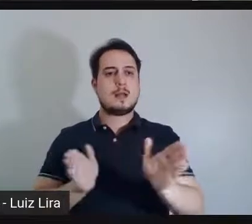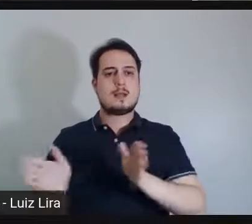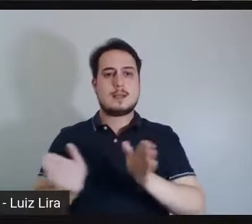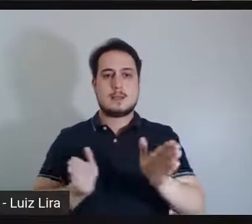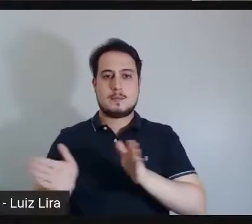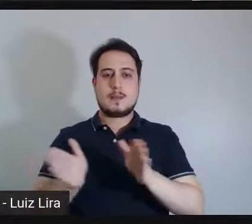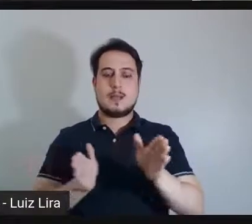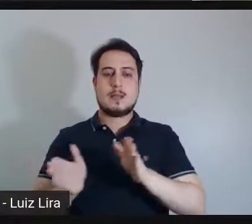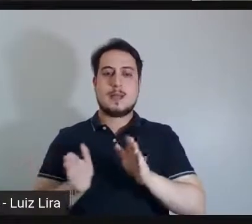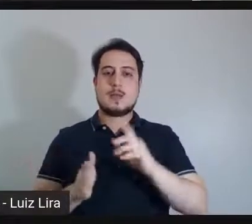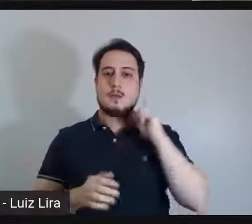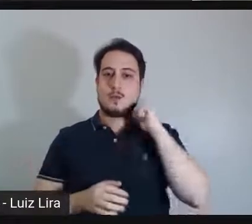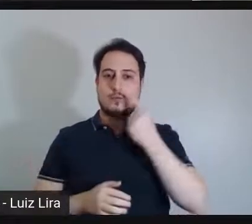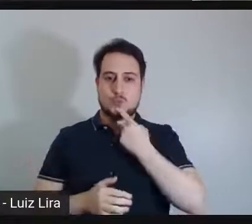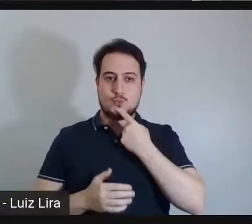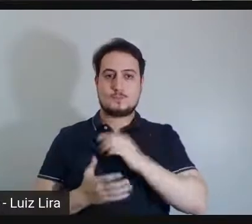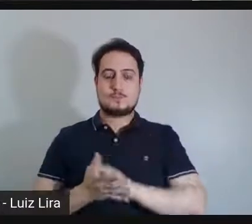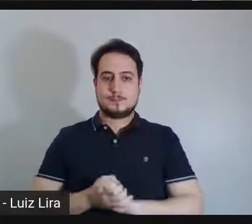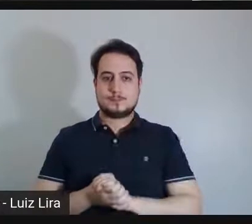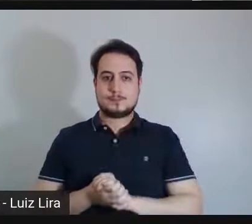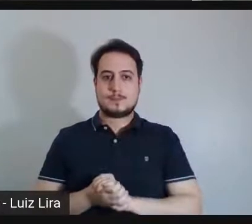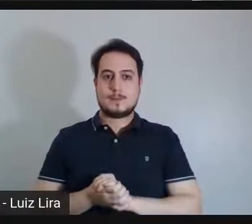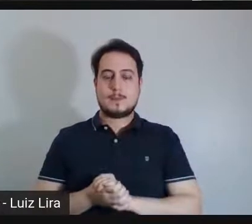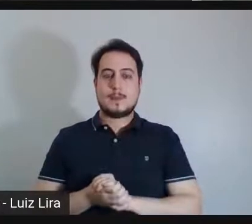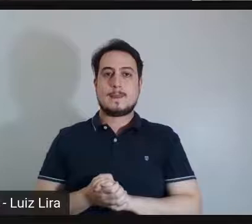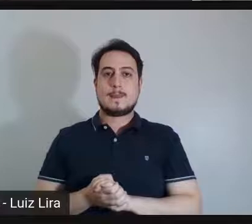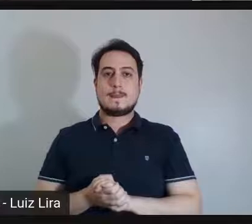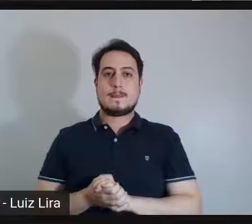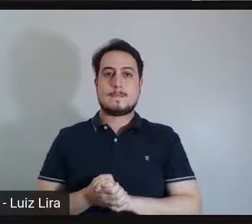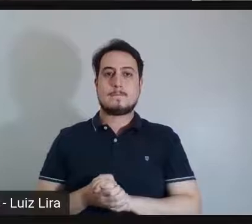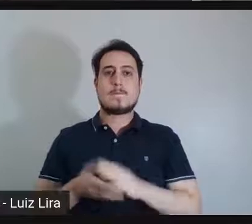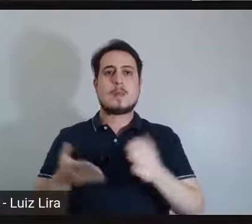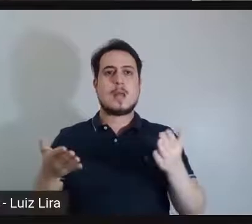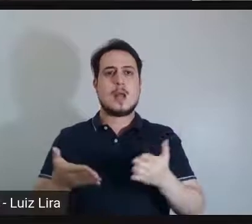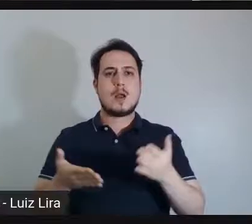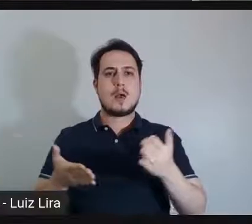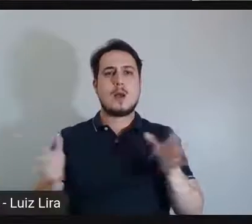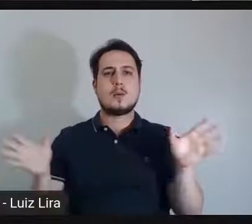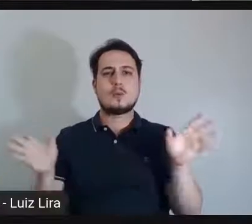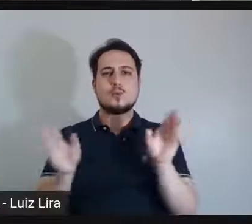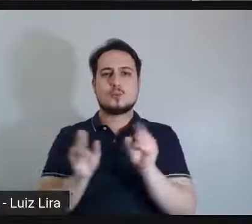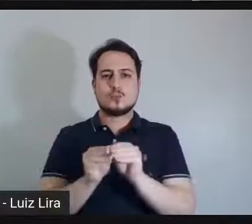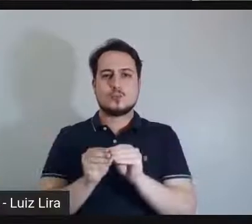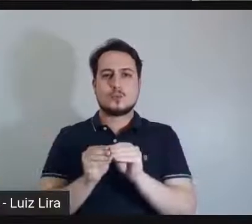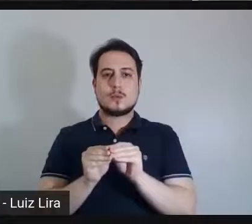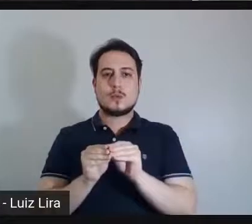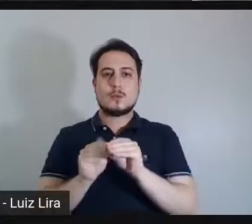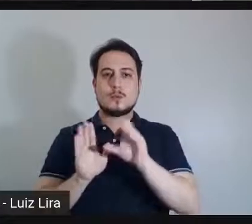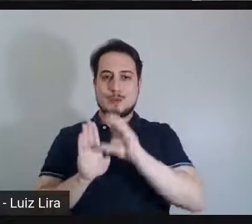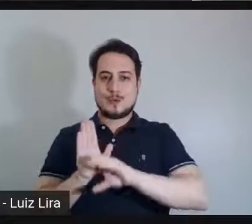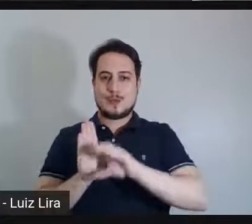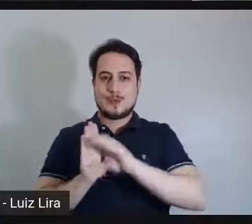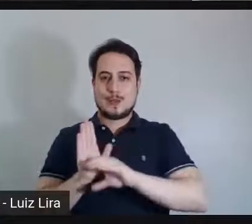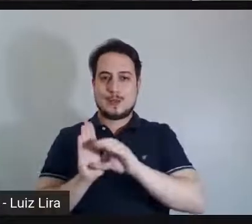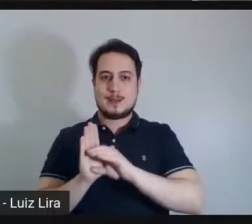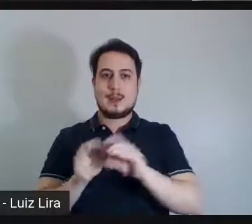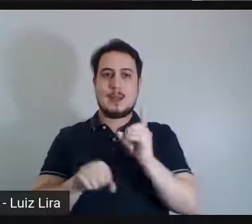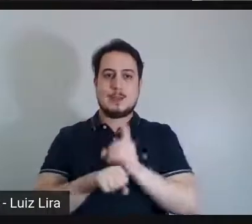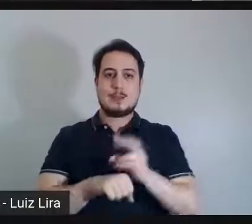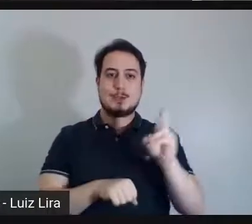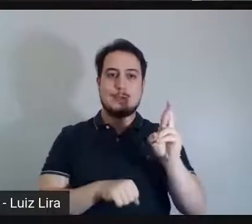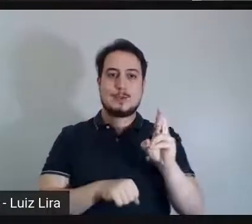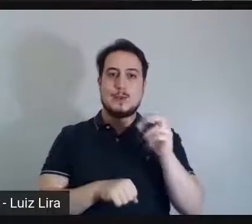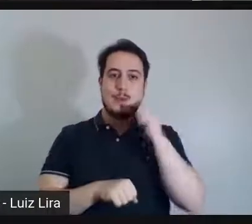evento. Agora eu vou fazer um pequeno resumo aqui dos currículos dos nossos debatedores, doutor André, doutor João